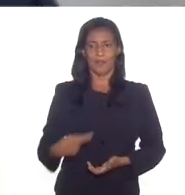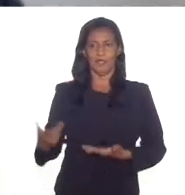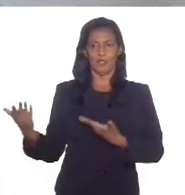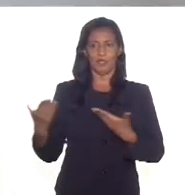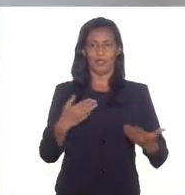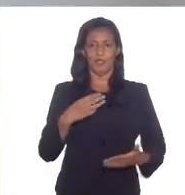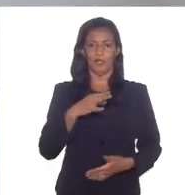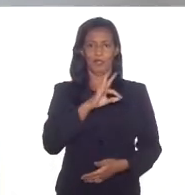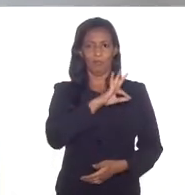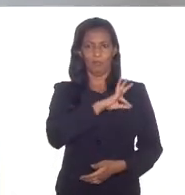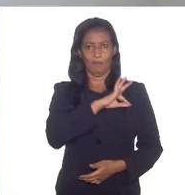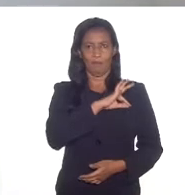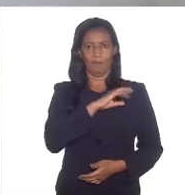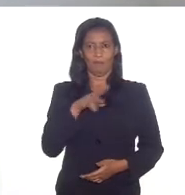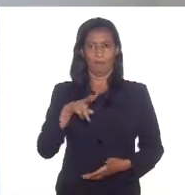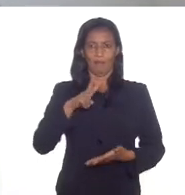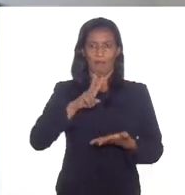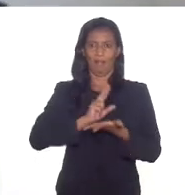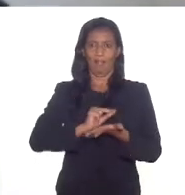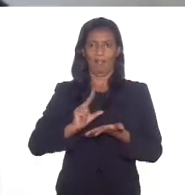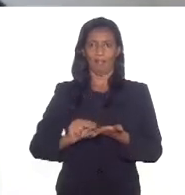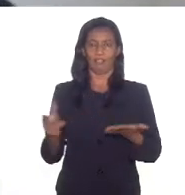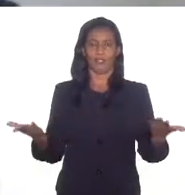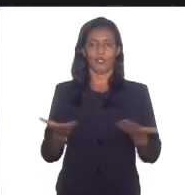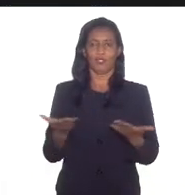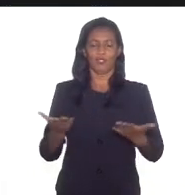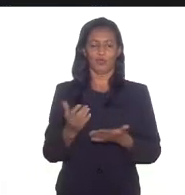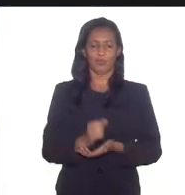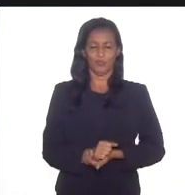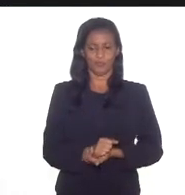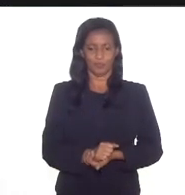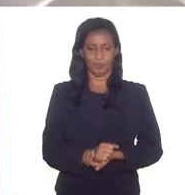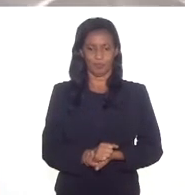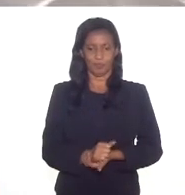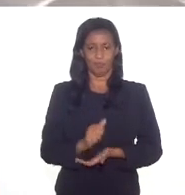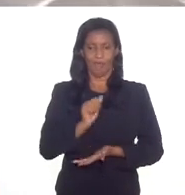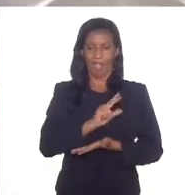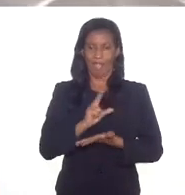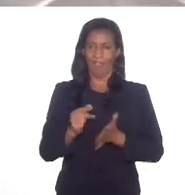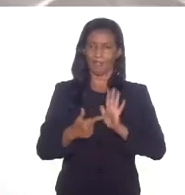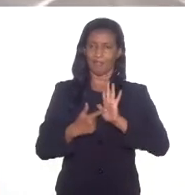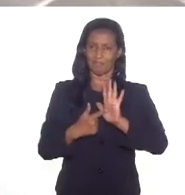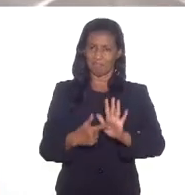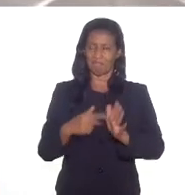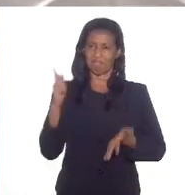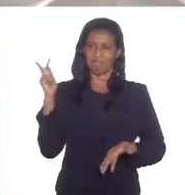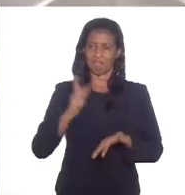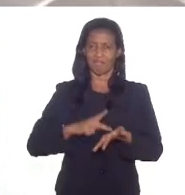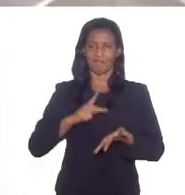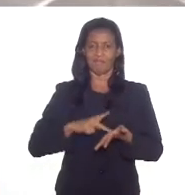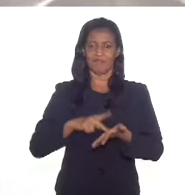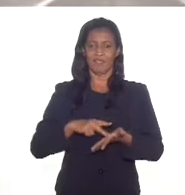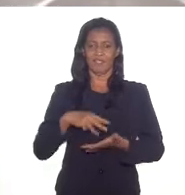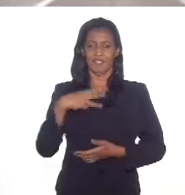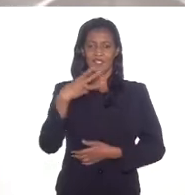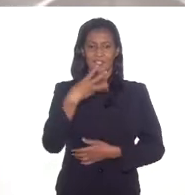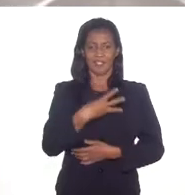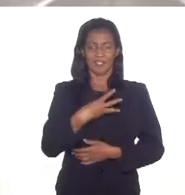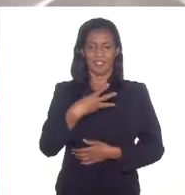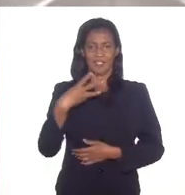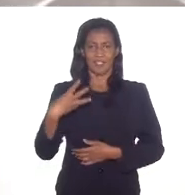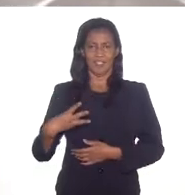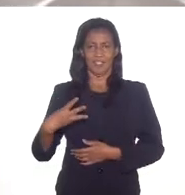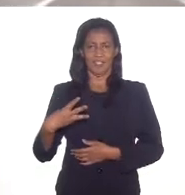Rocha a fazer a leitura da ata da sessão anterior. A ata reflete com exatidão o ocorrido na 33ª